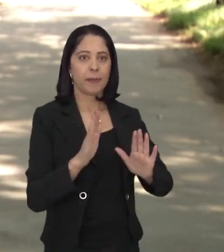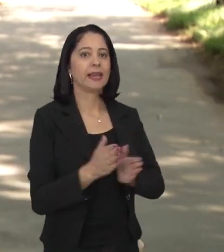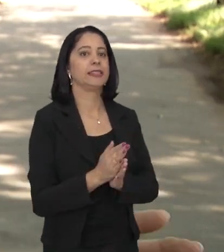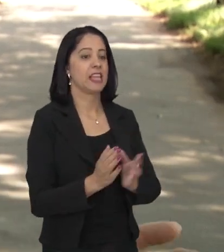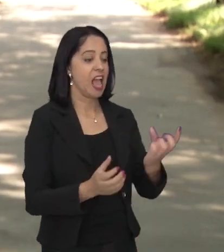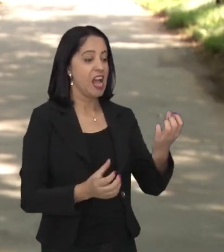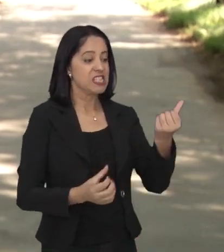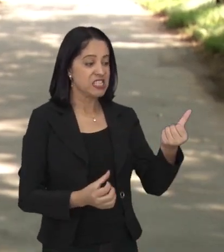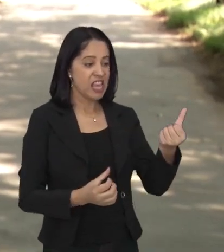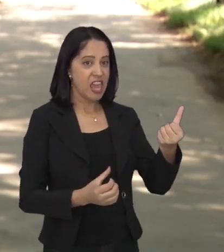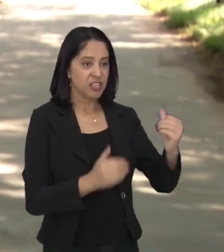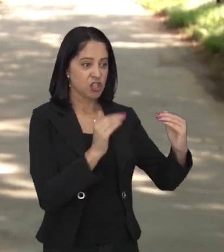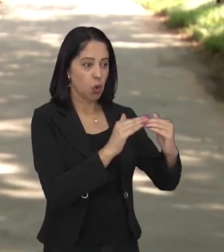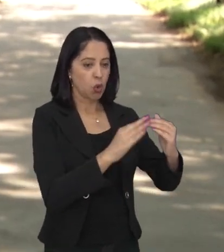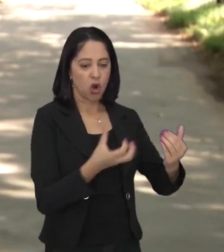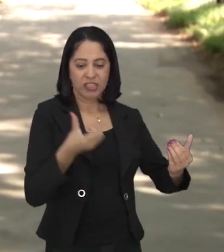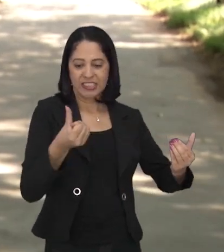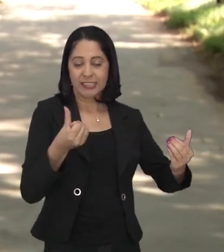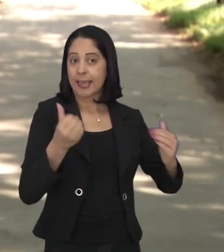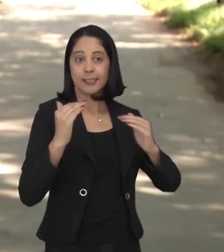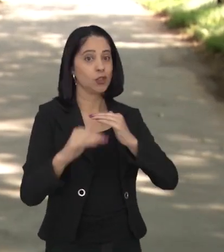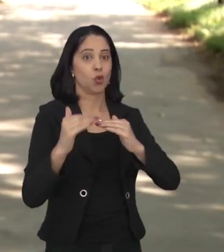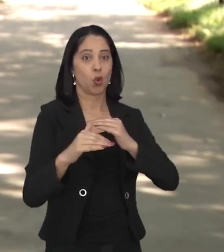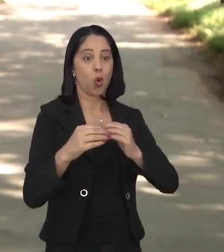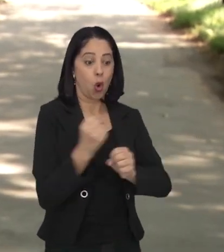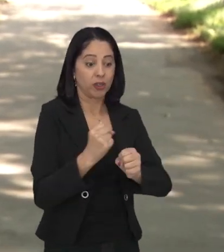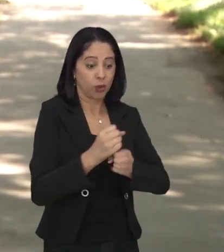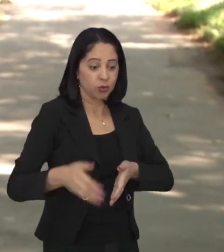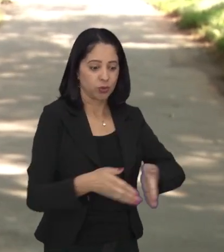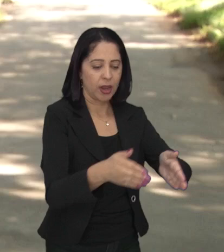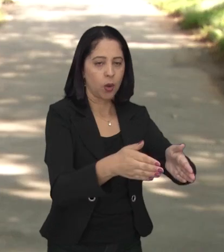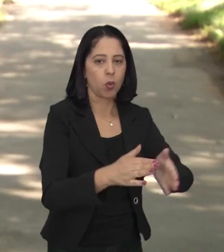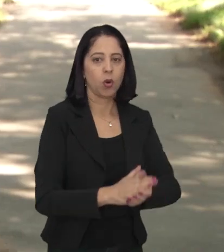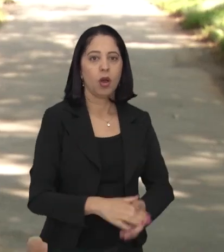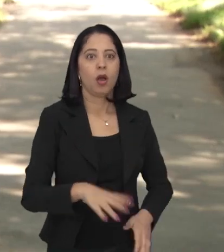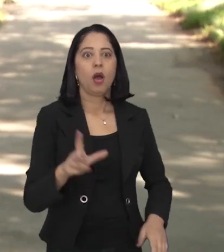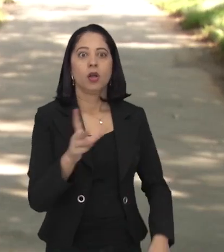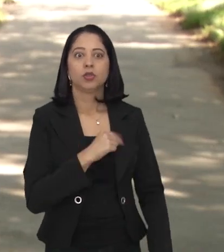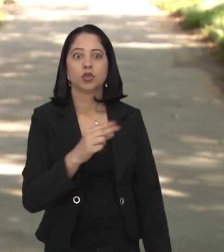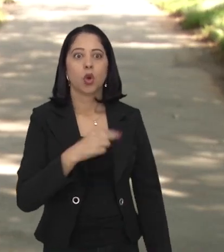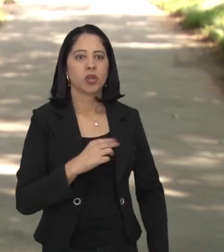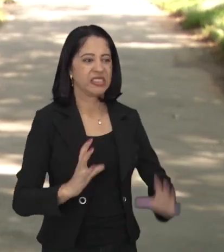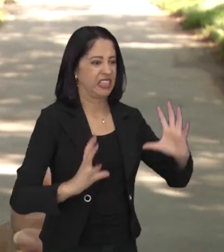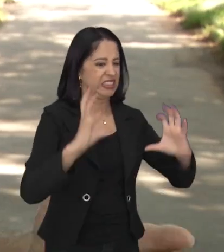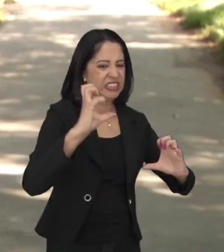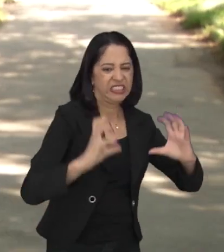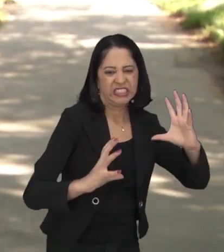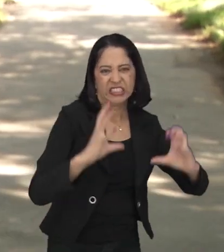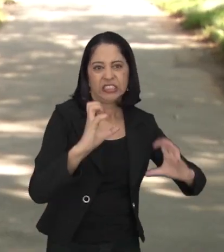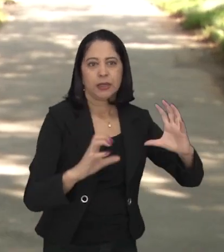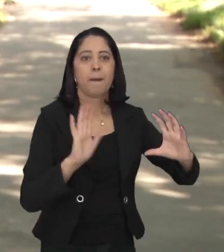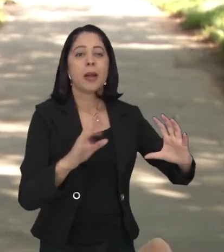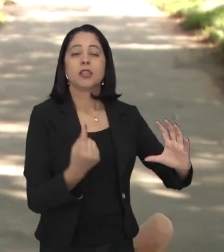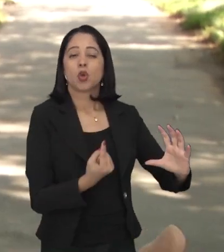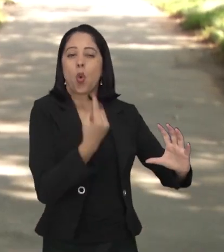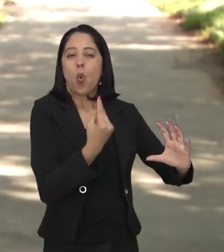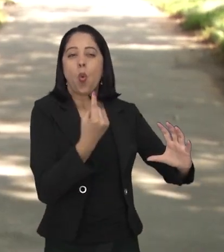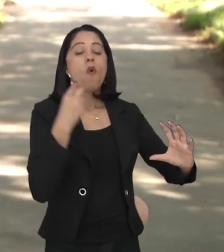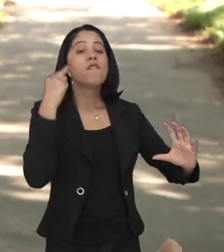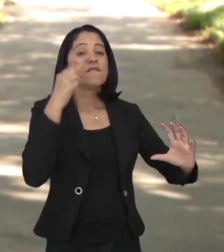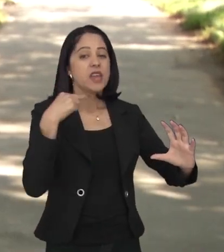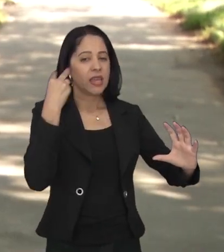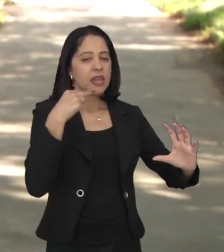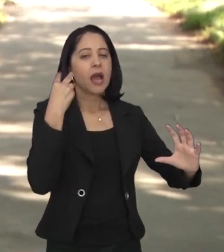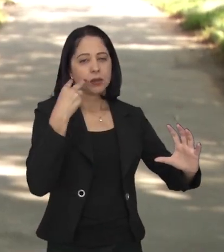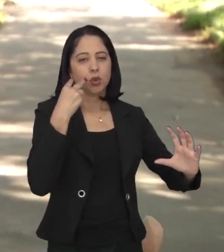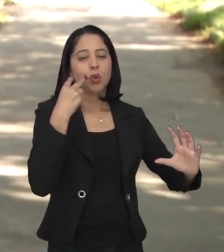estavam a favor desse grupo e 6 a favor da velhinha. E era uma coisa muito tensa. Um dos vereadores, inclusive, segundo, não